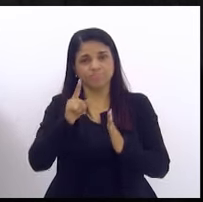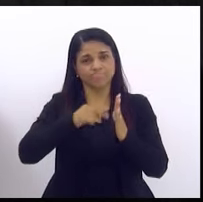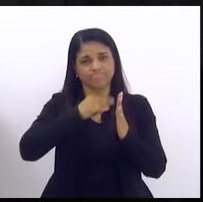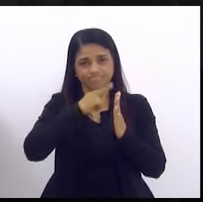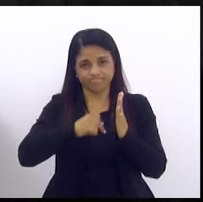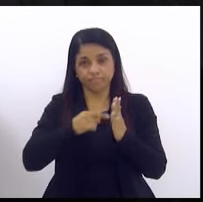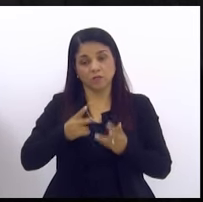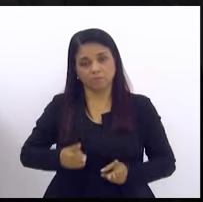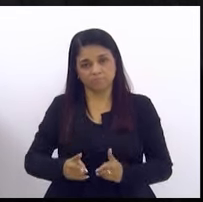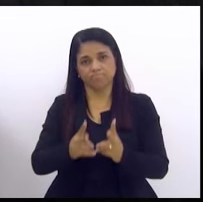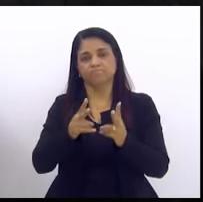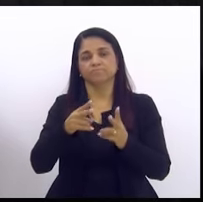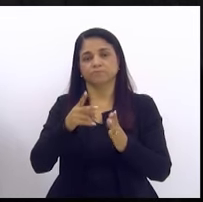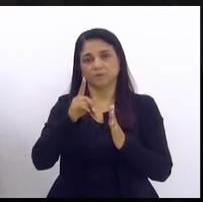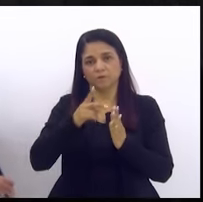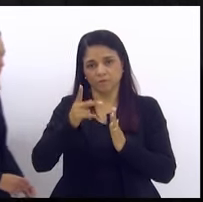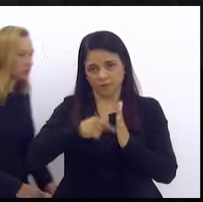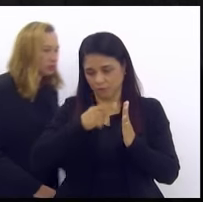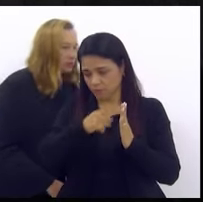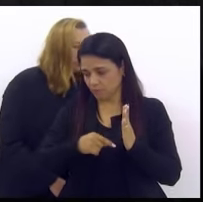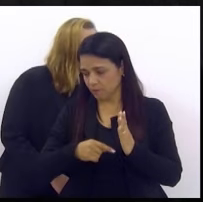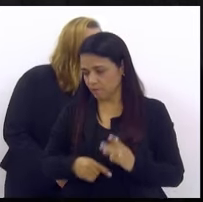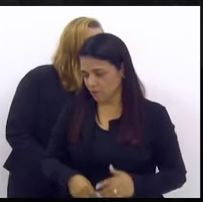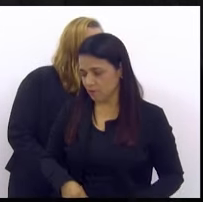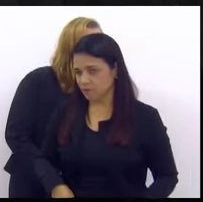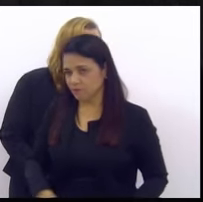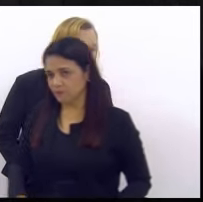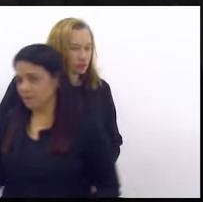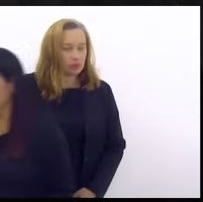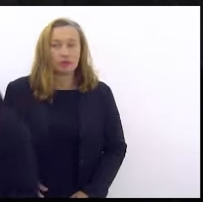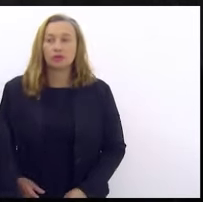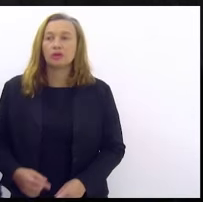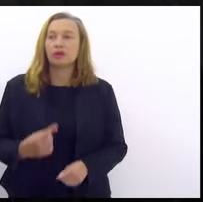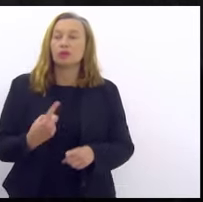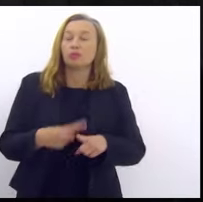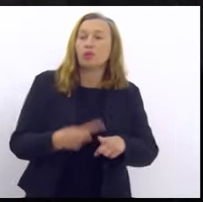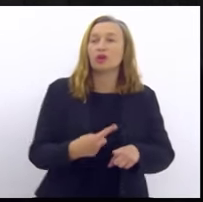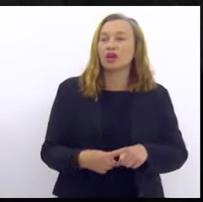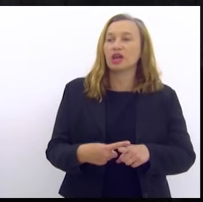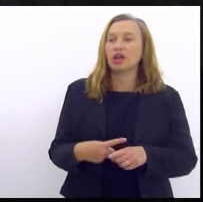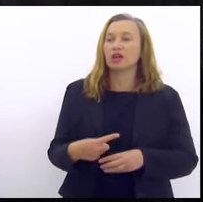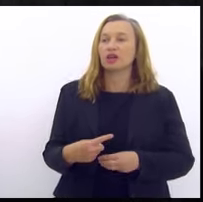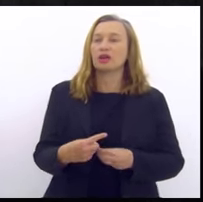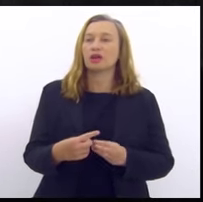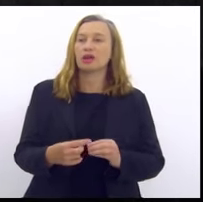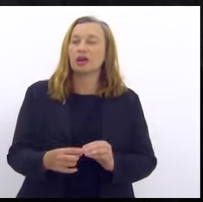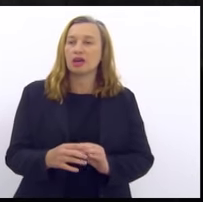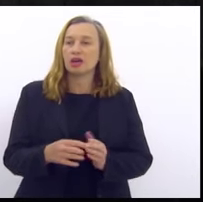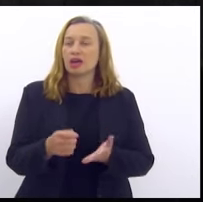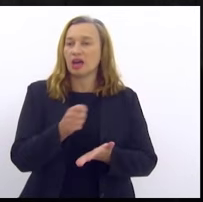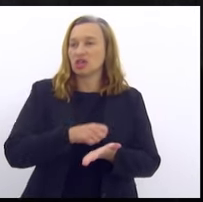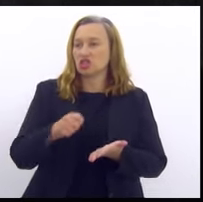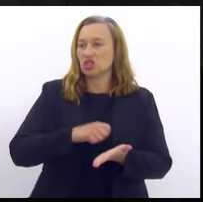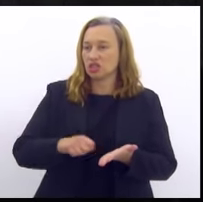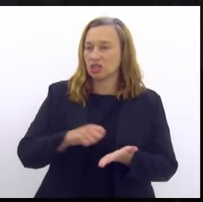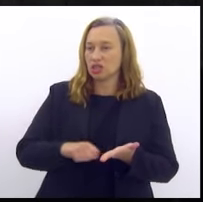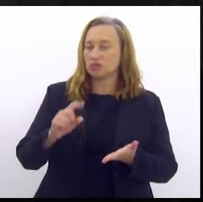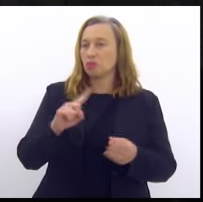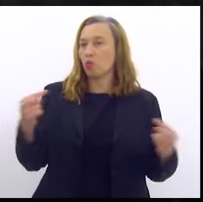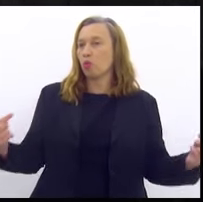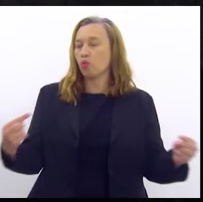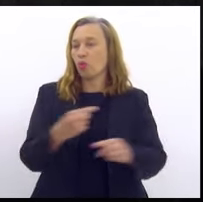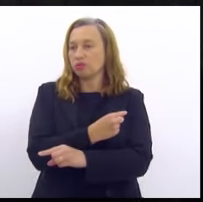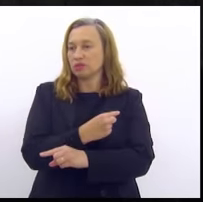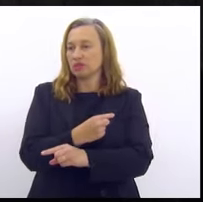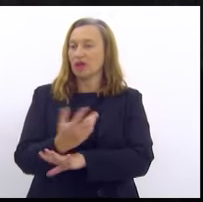foi mantido, porque a forma que ele estava escrito não atendia às exigências,